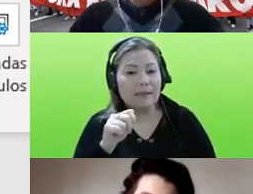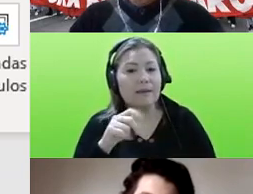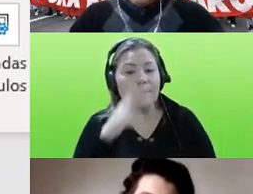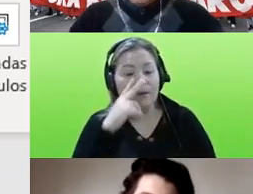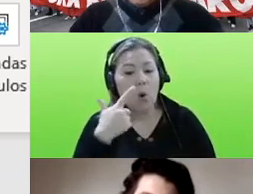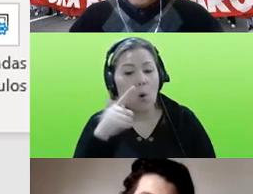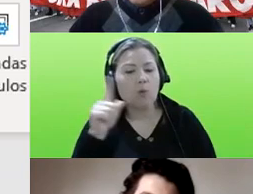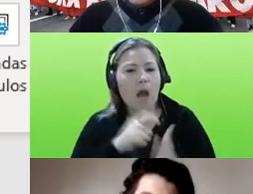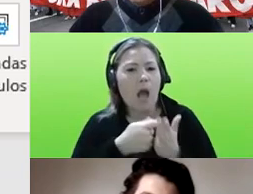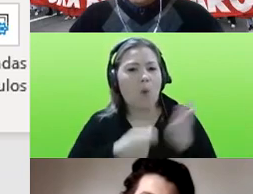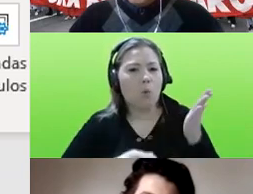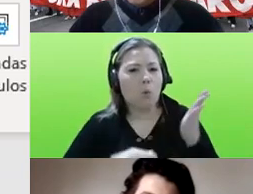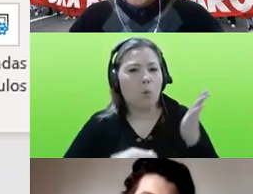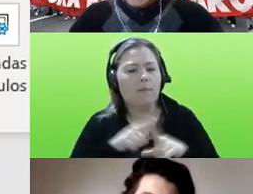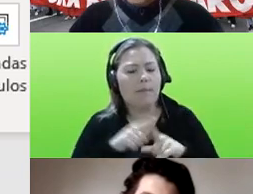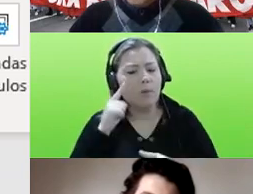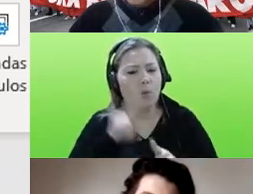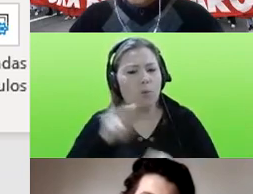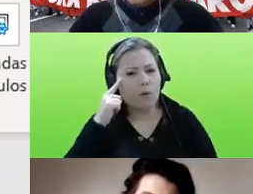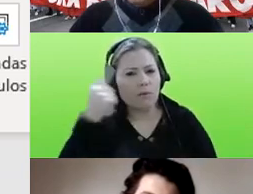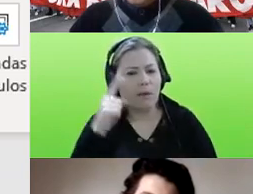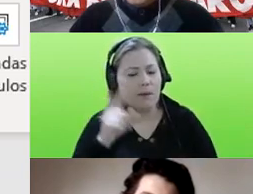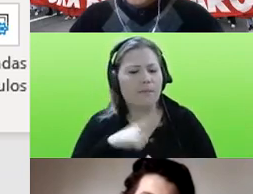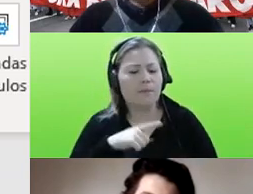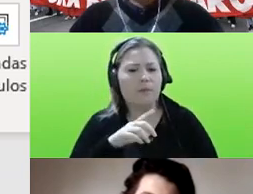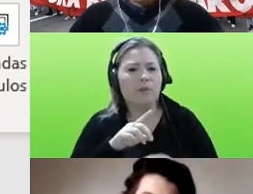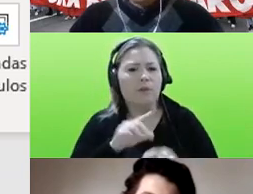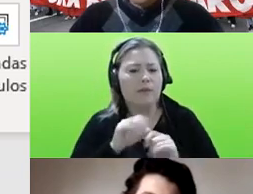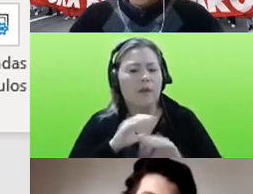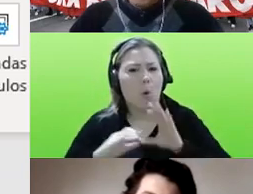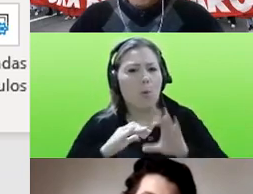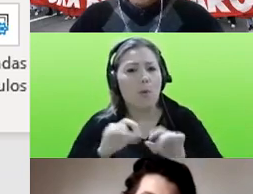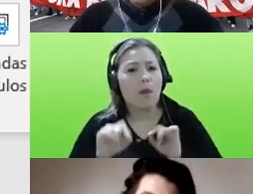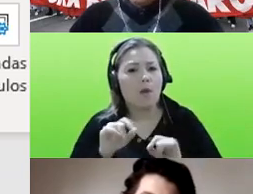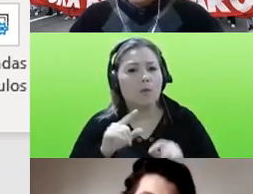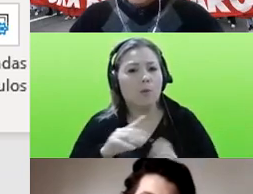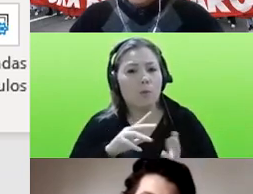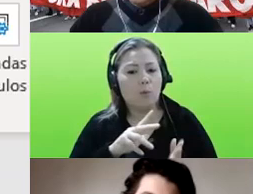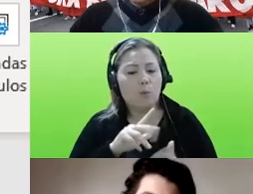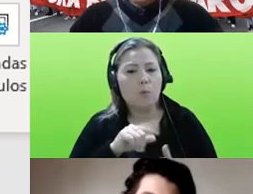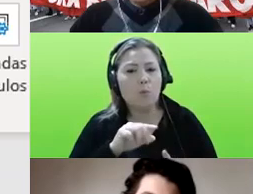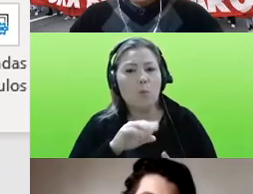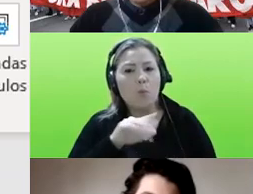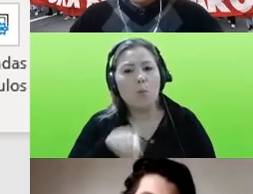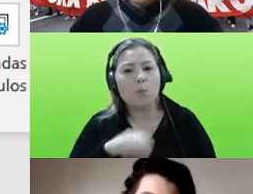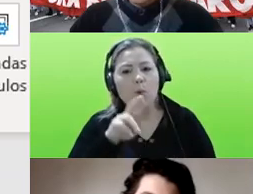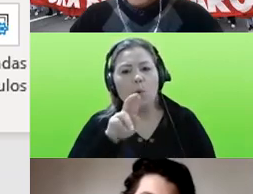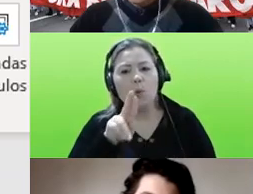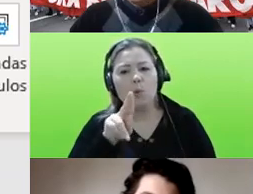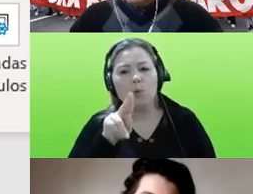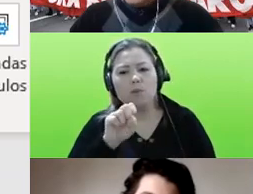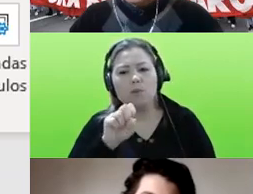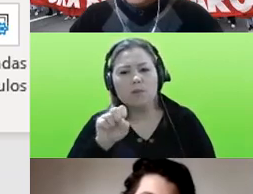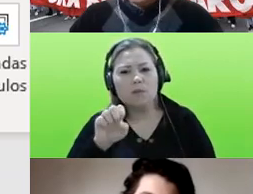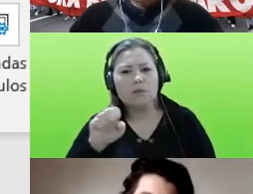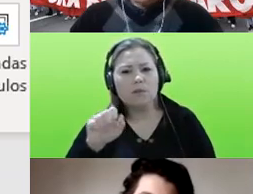ideia de agir comunicativo foi Edmund Husserl, que é considerado